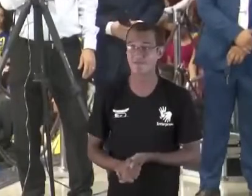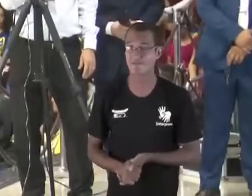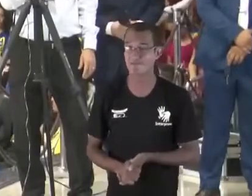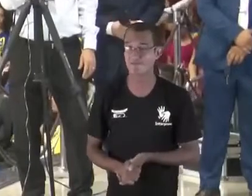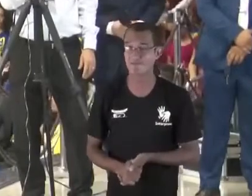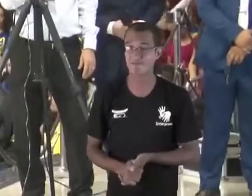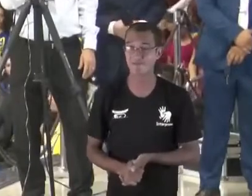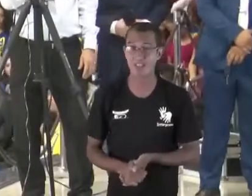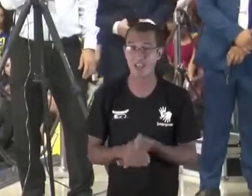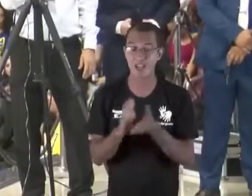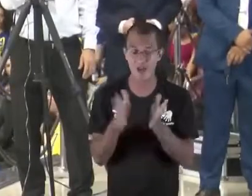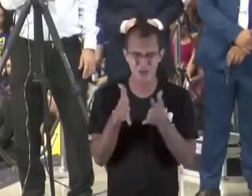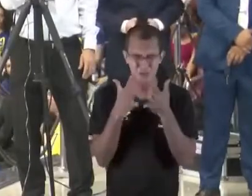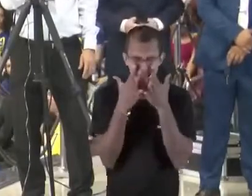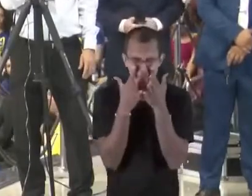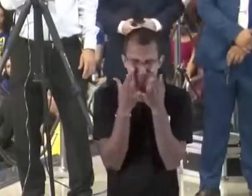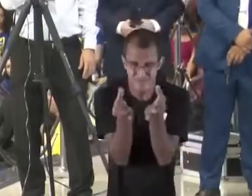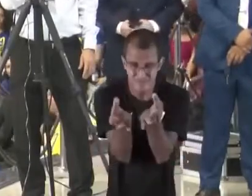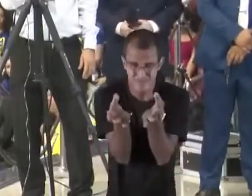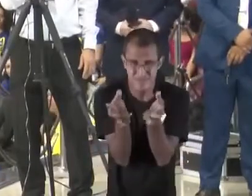Agora cá para nós.